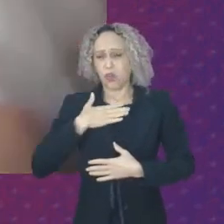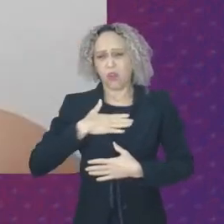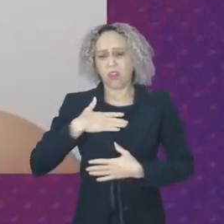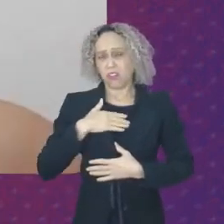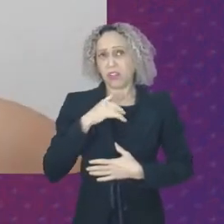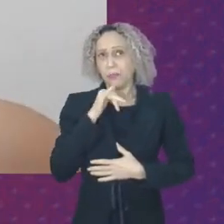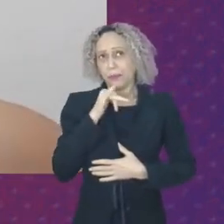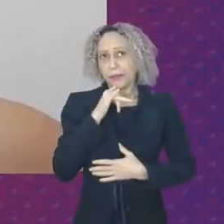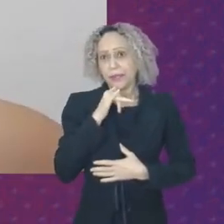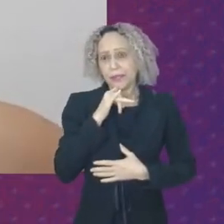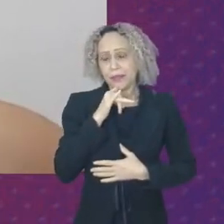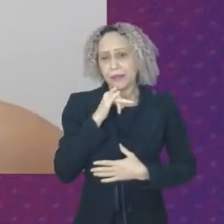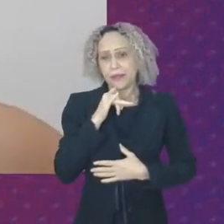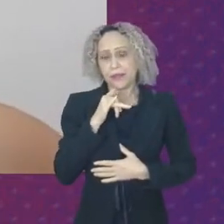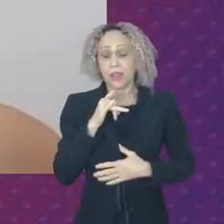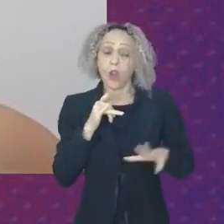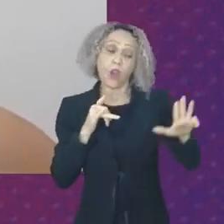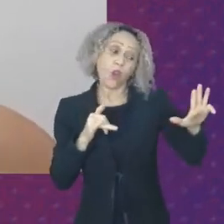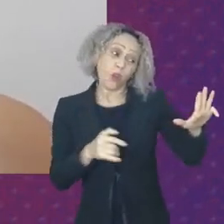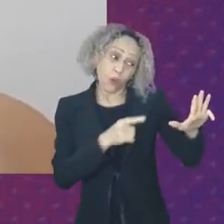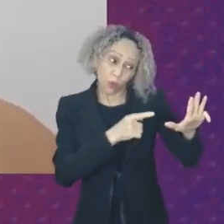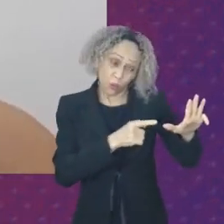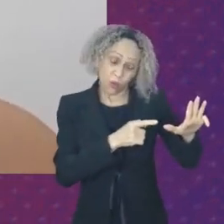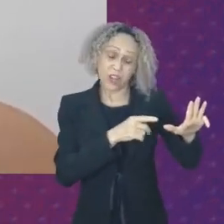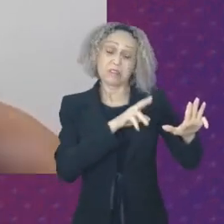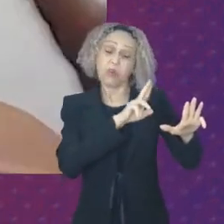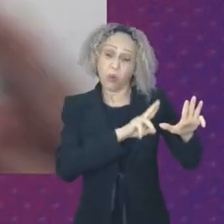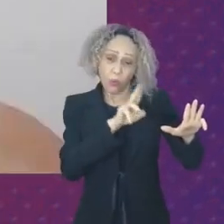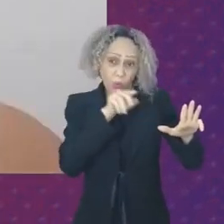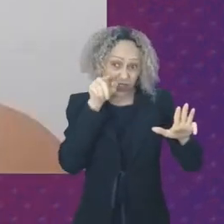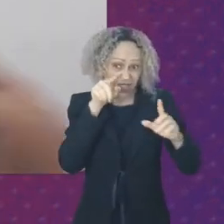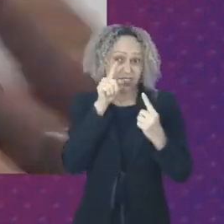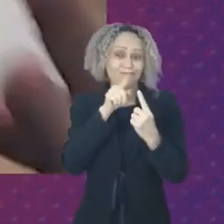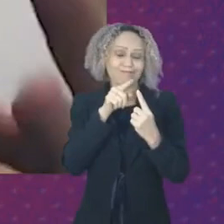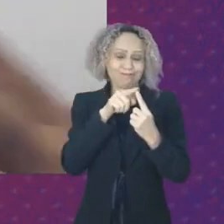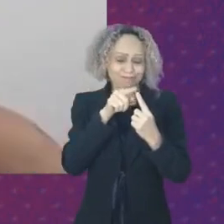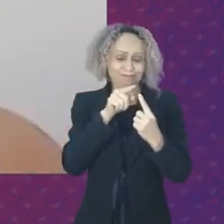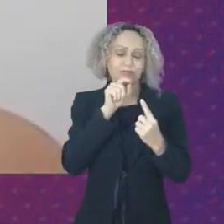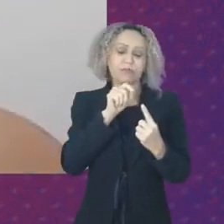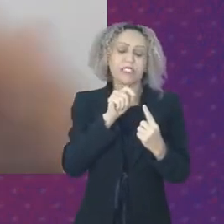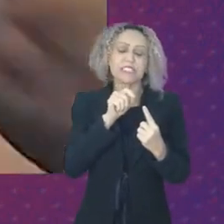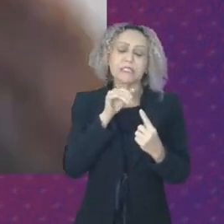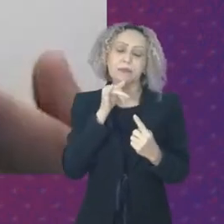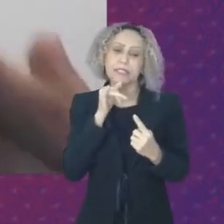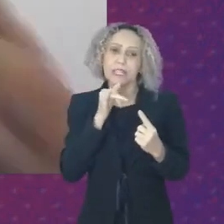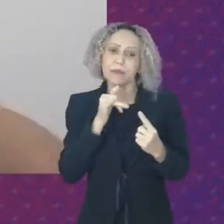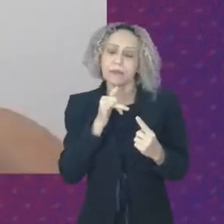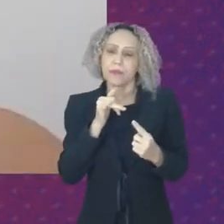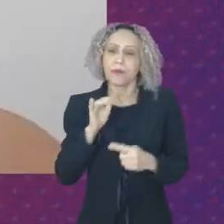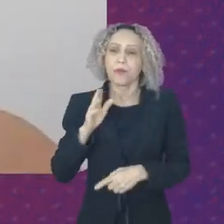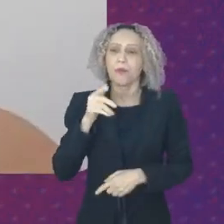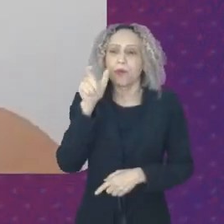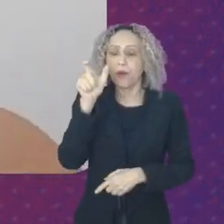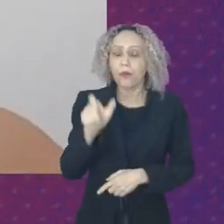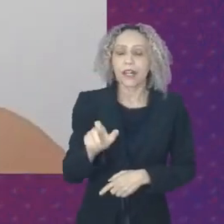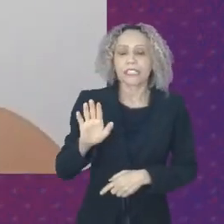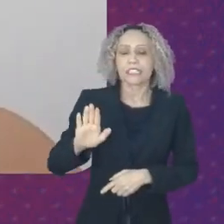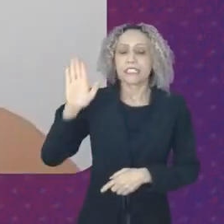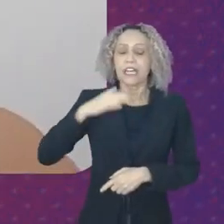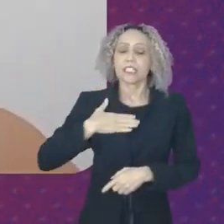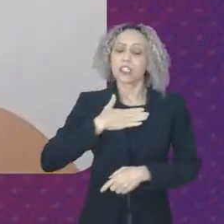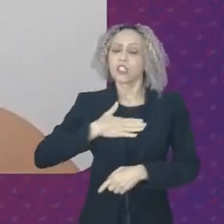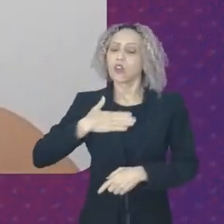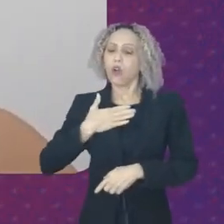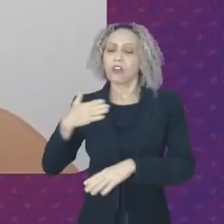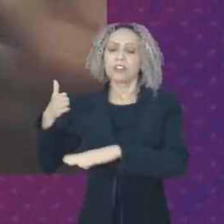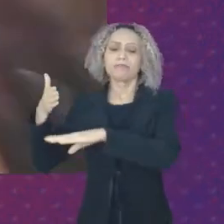Lula também utiliza esse arquétipo. Para você ver, eu trago aqui alguns exemplos de arquétipos e falo um pouco da